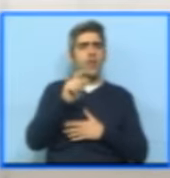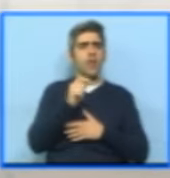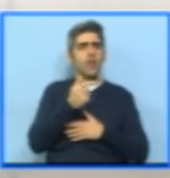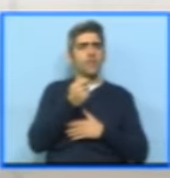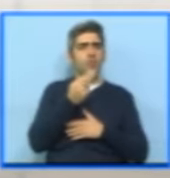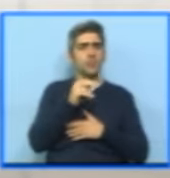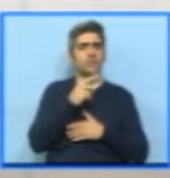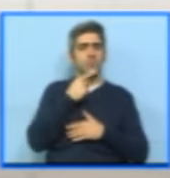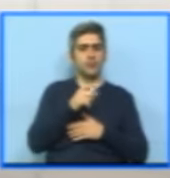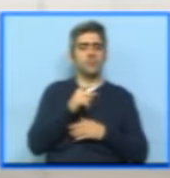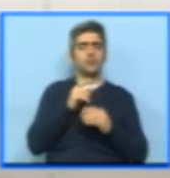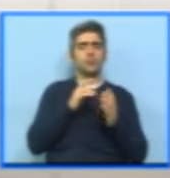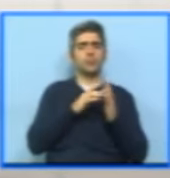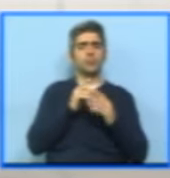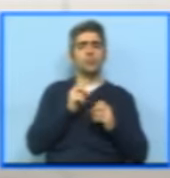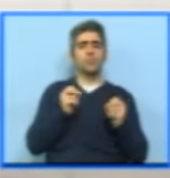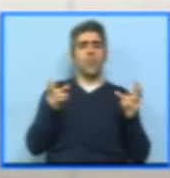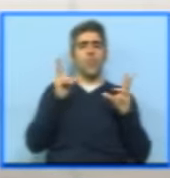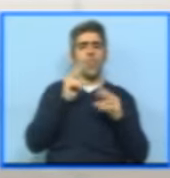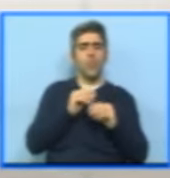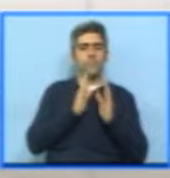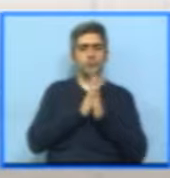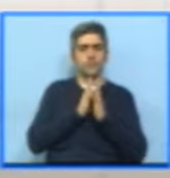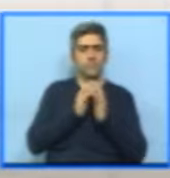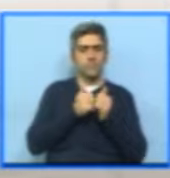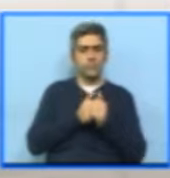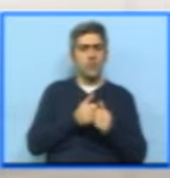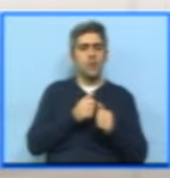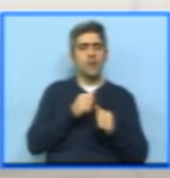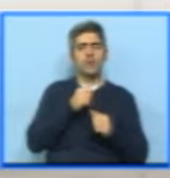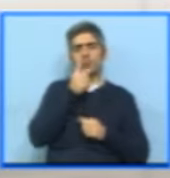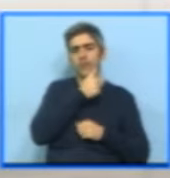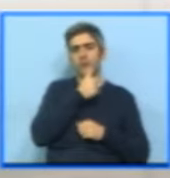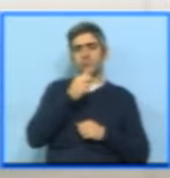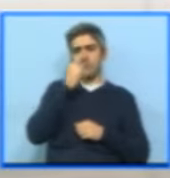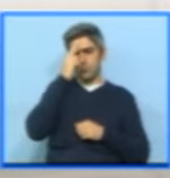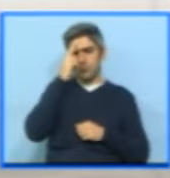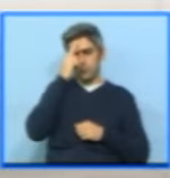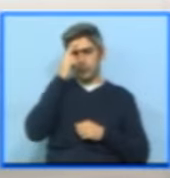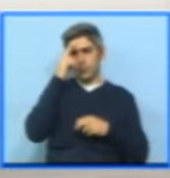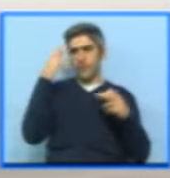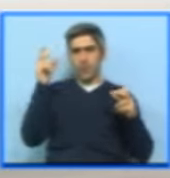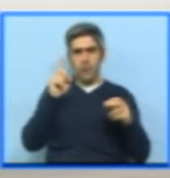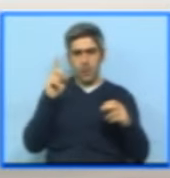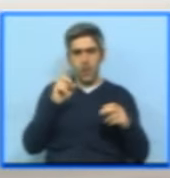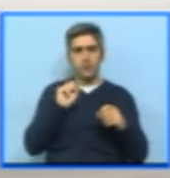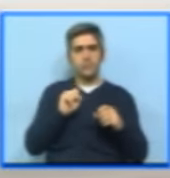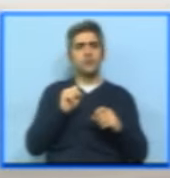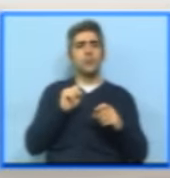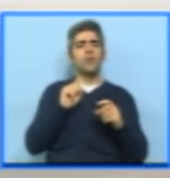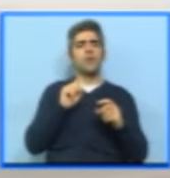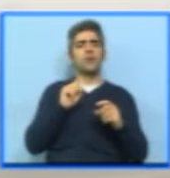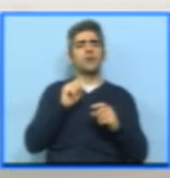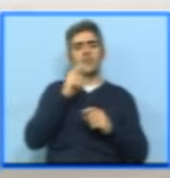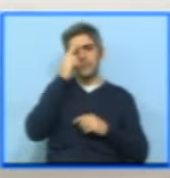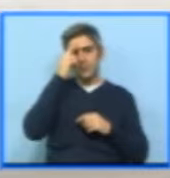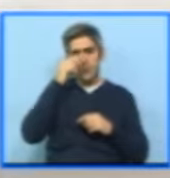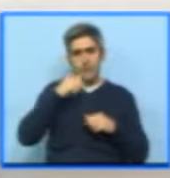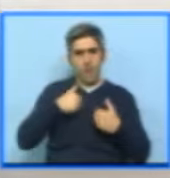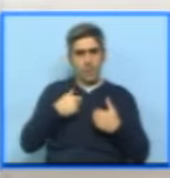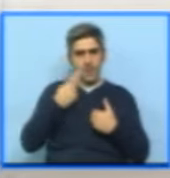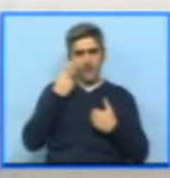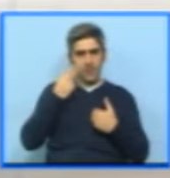Jesus inaugurou um novo sacerdócio. Não é o dos sacrifícios externos, das coisas superficiais sem sentido. É o sacrifício da